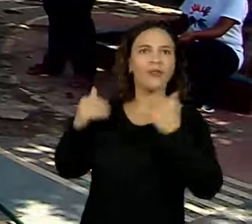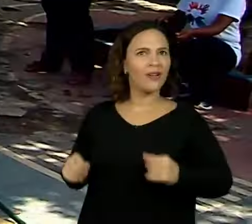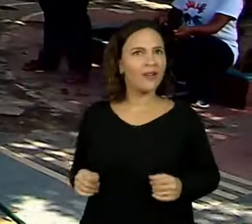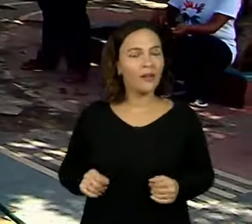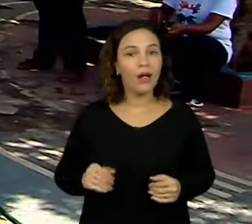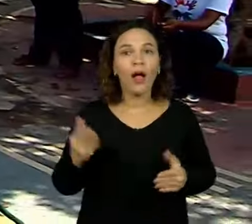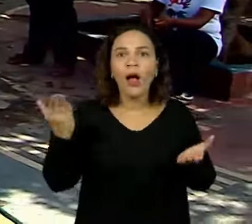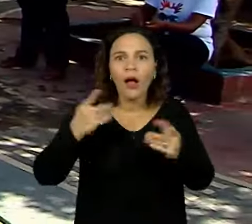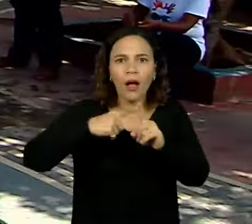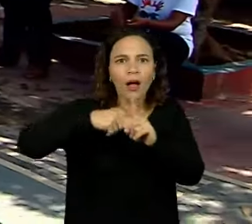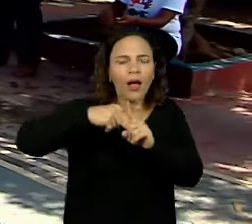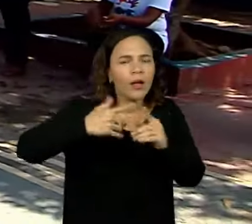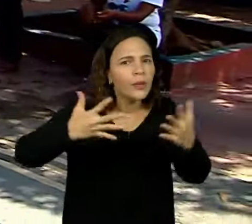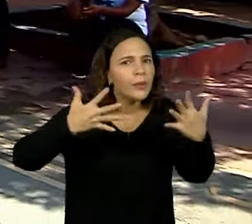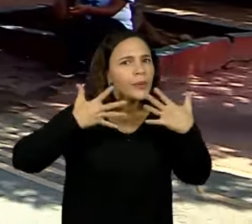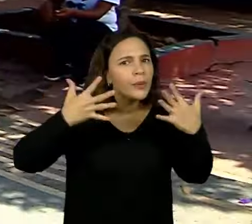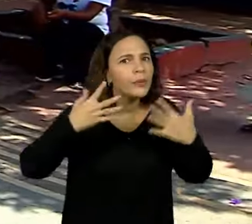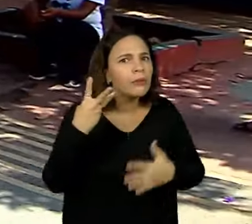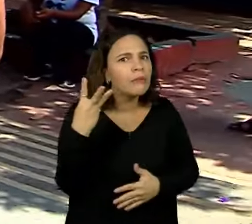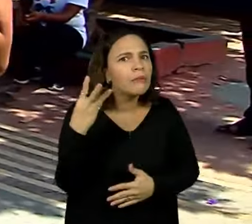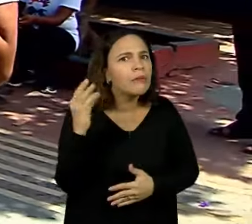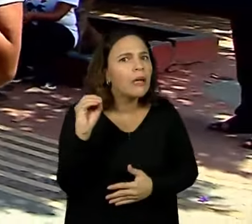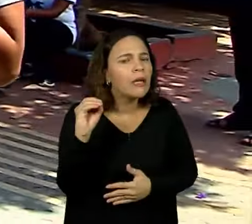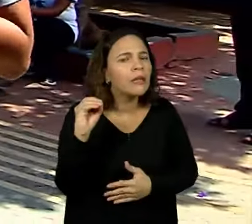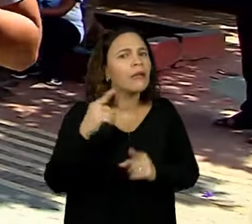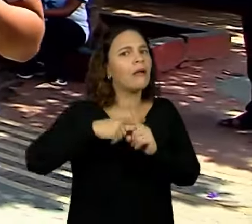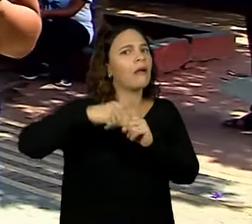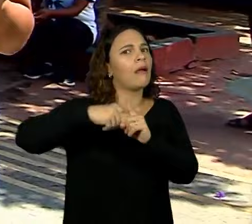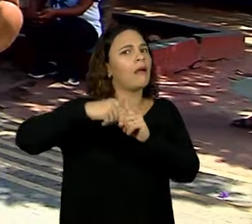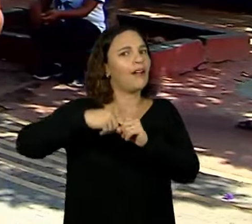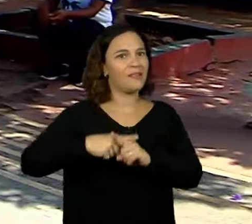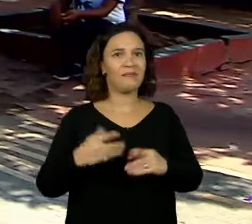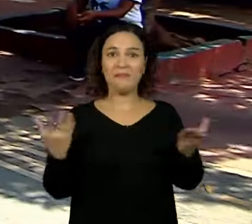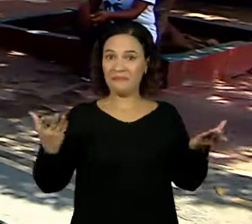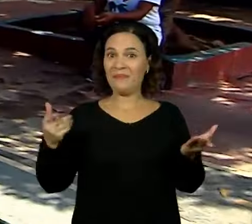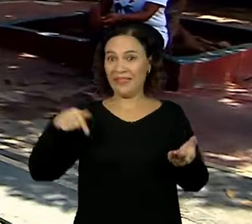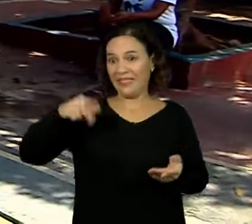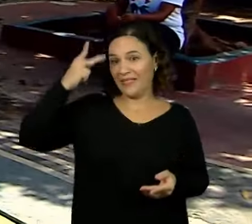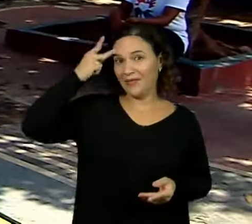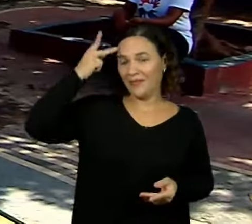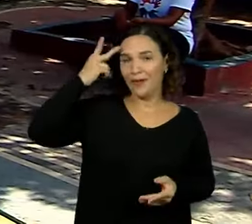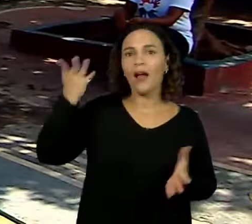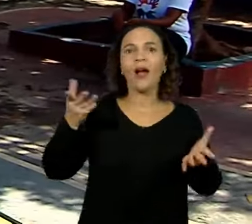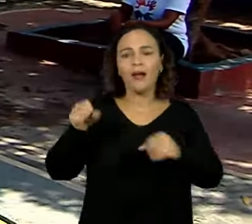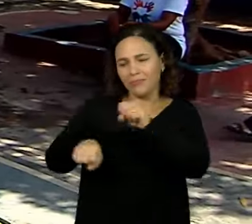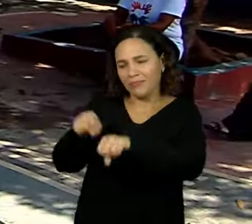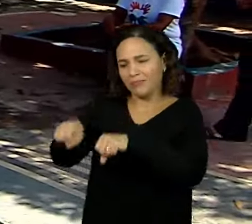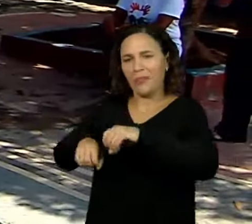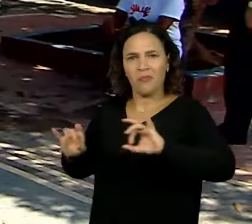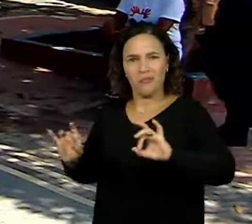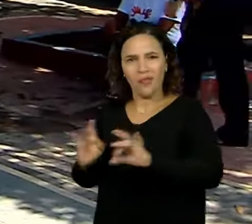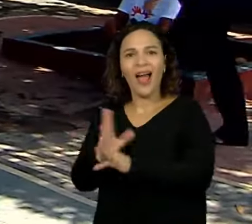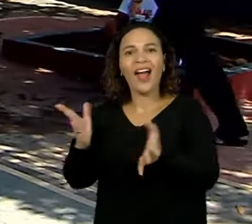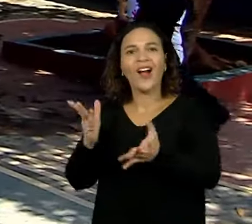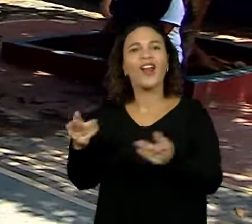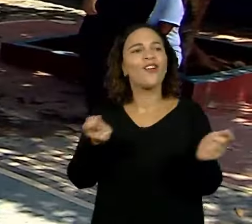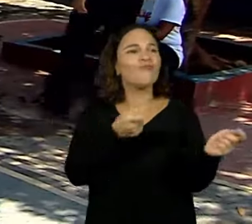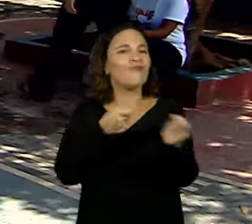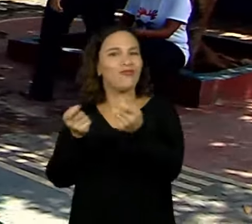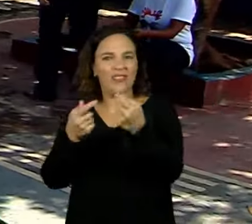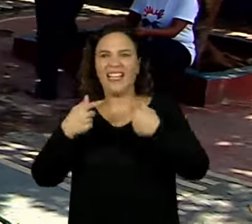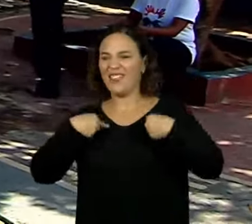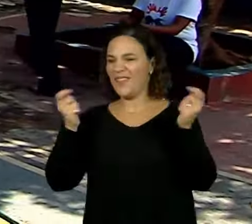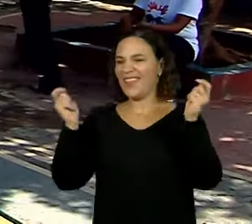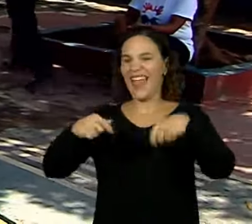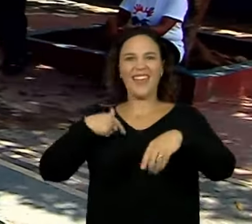de 30 graus em São Paulo e para fechar com chave de ouro, passeio de motoca, um banho de mangueira. E esse eu